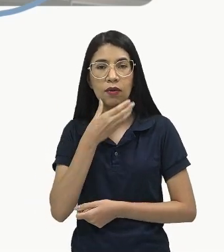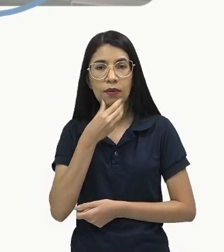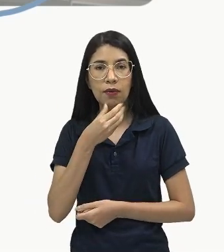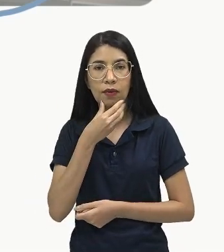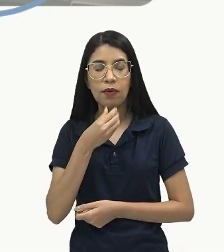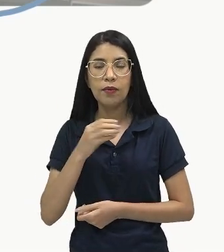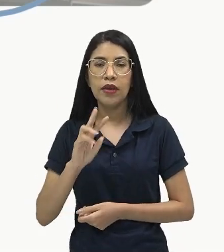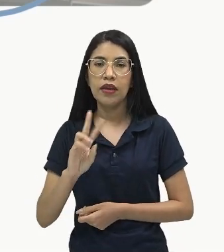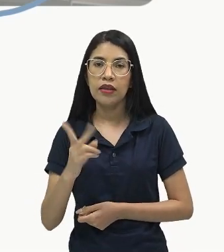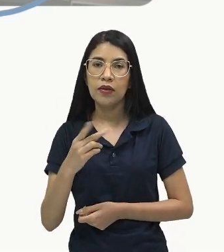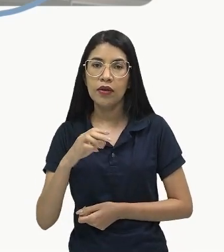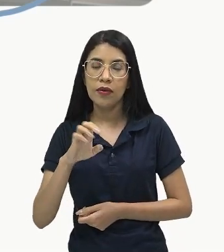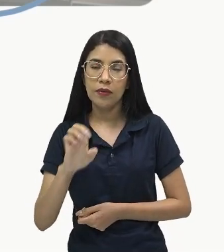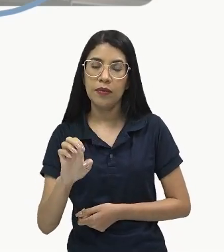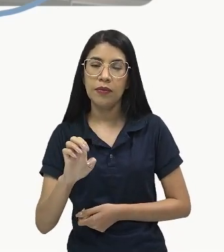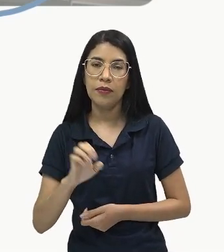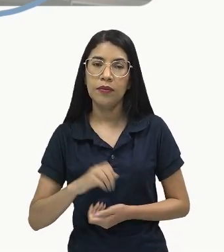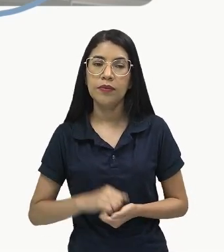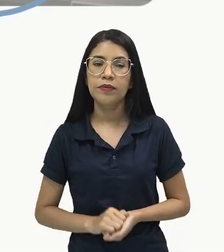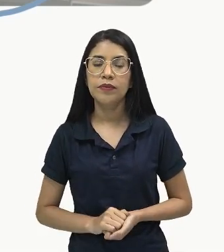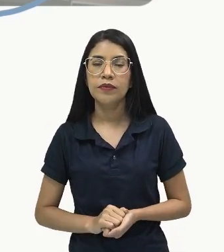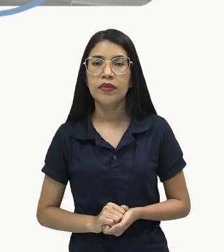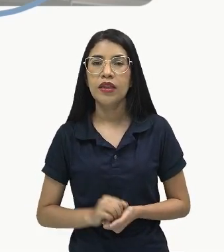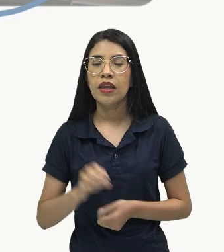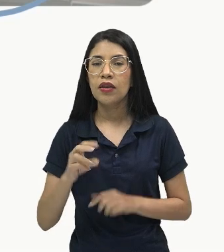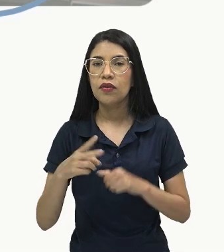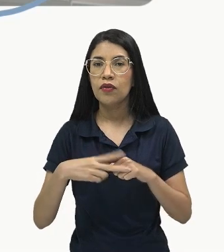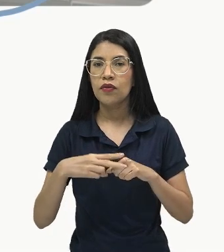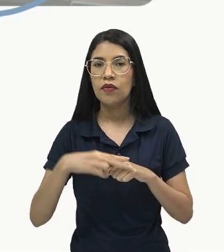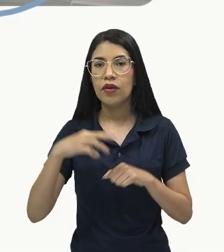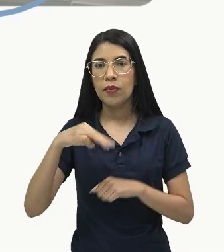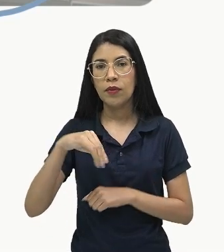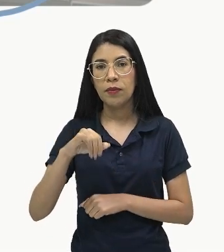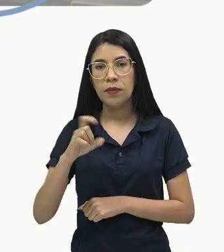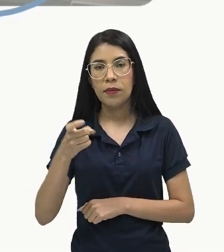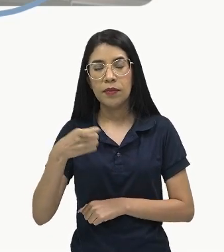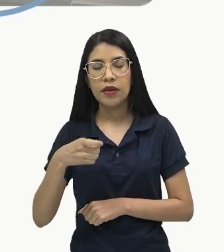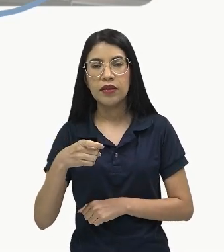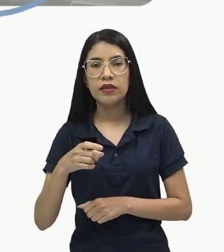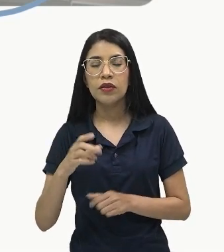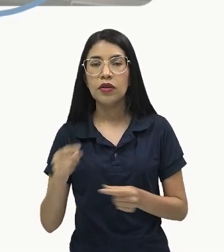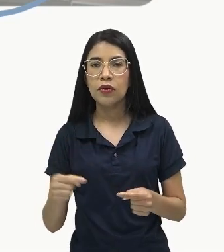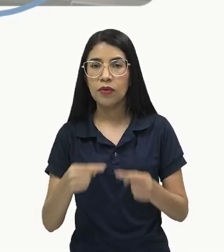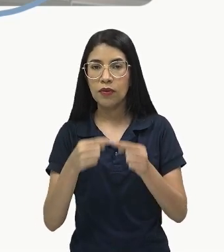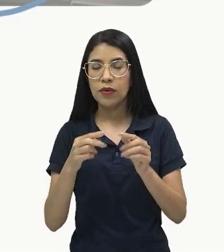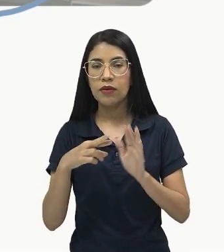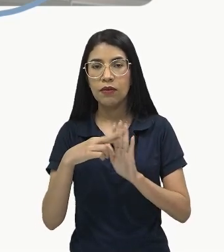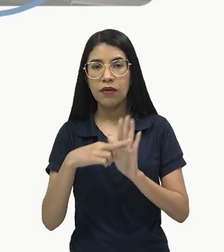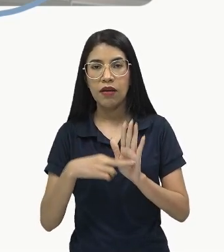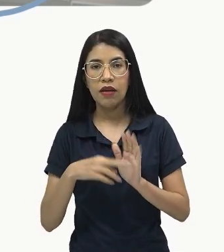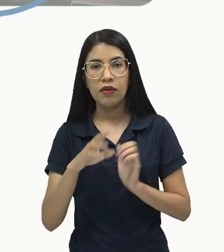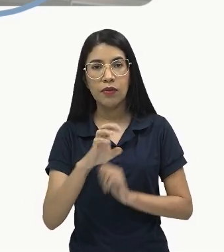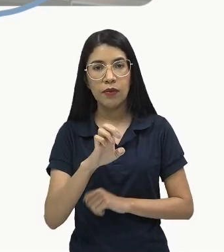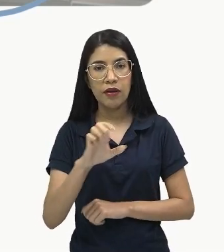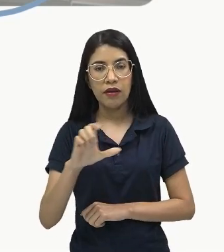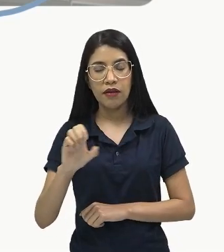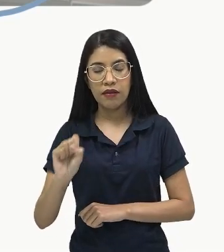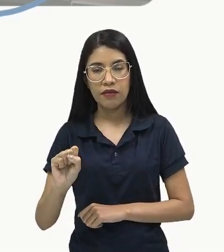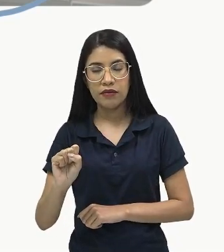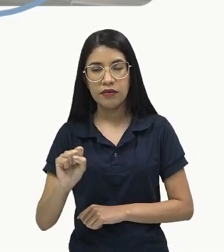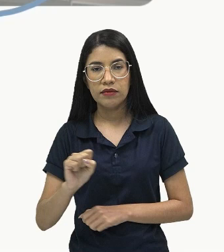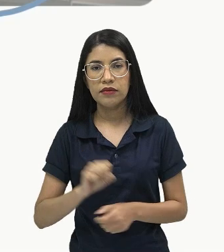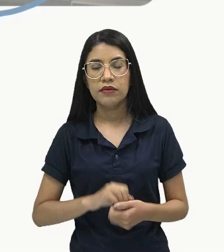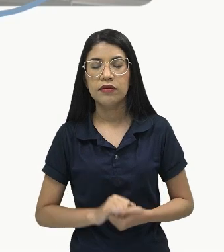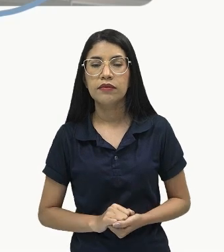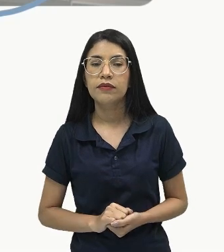aqui o verbo mix. Como o verbo mix termina em X, ele se encaixa na regra do ES que a gente acabou de ver,